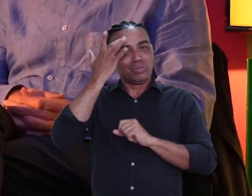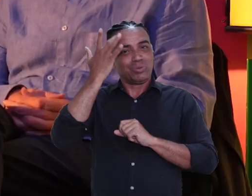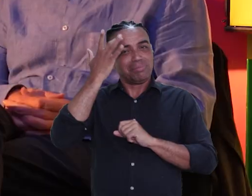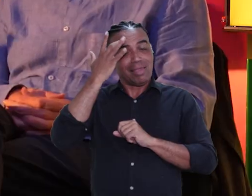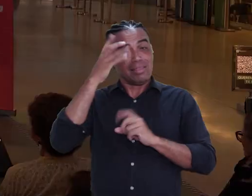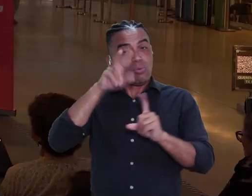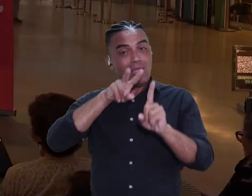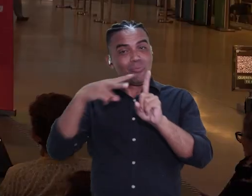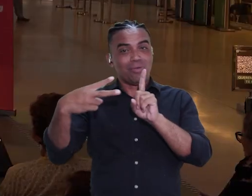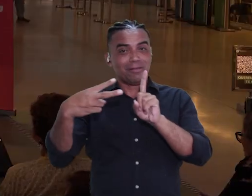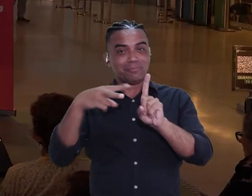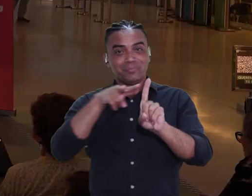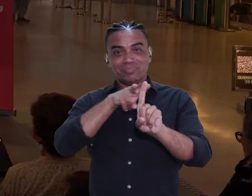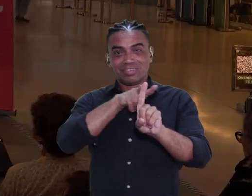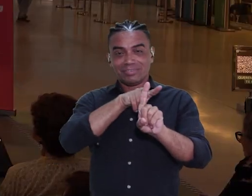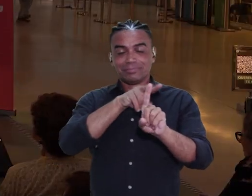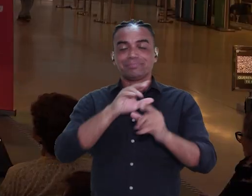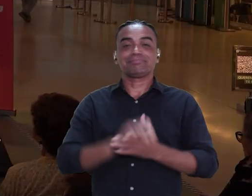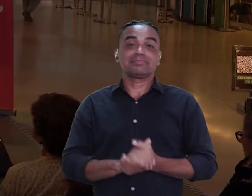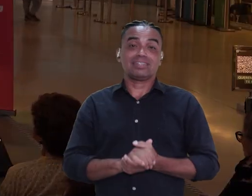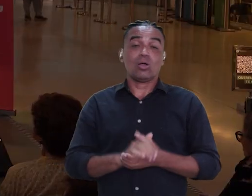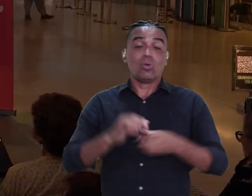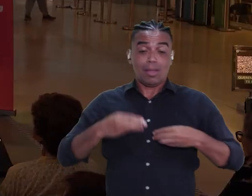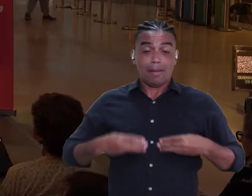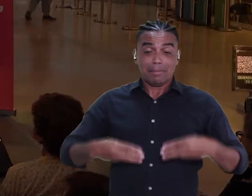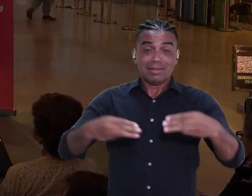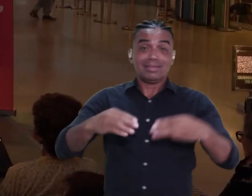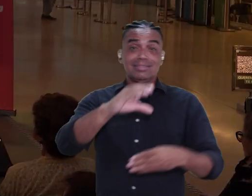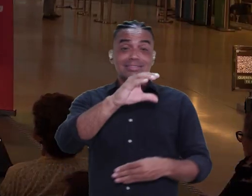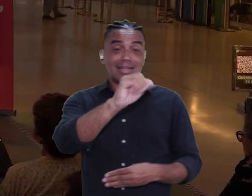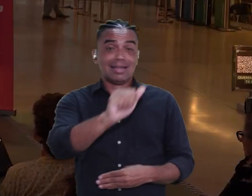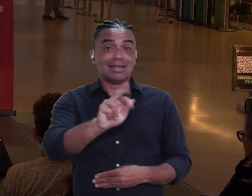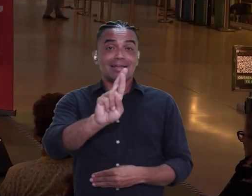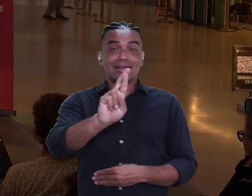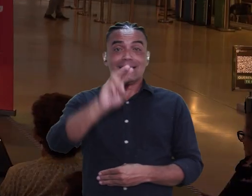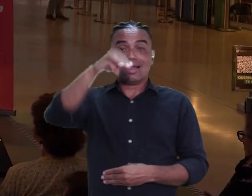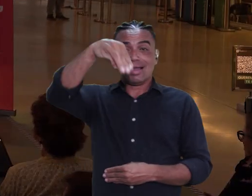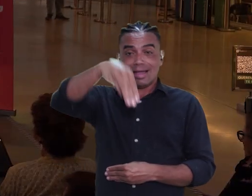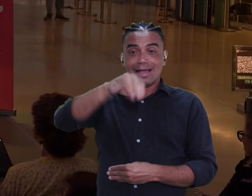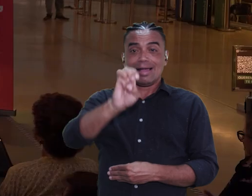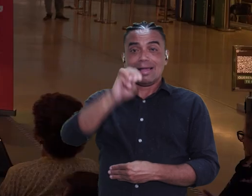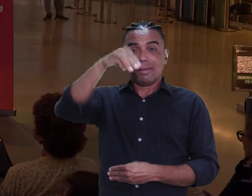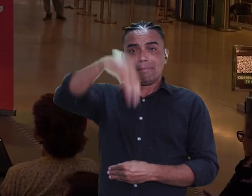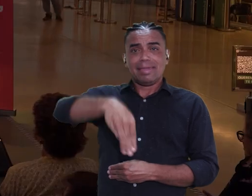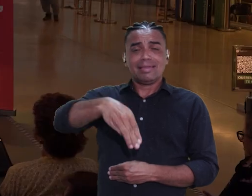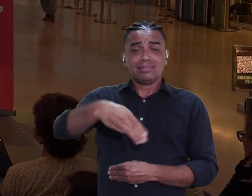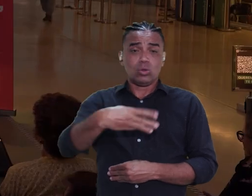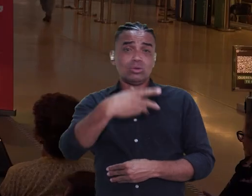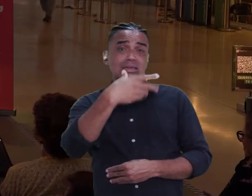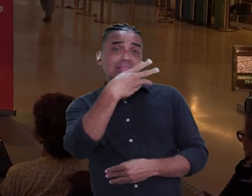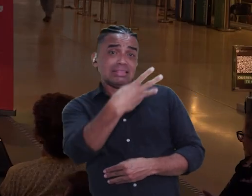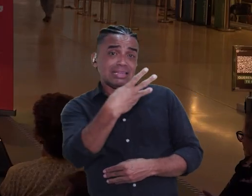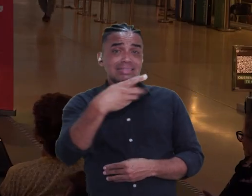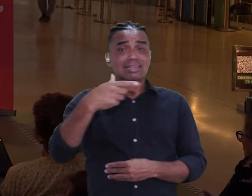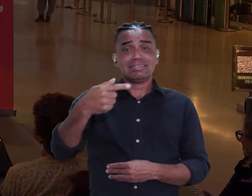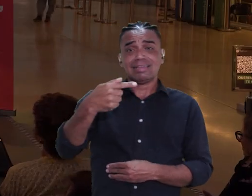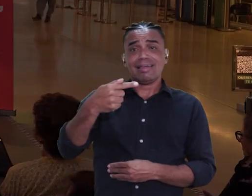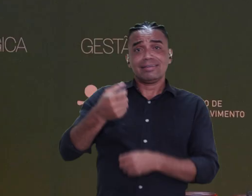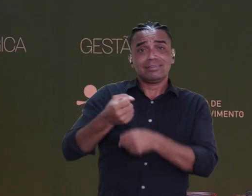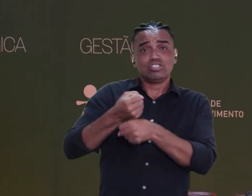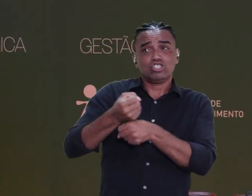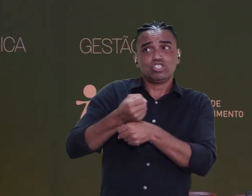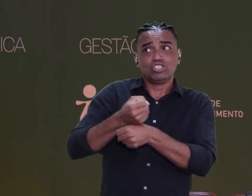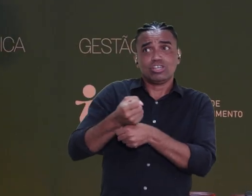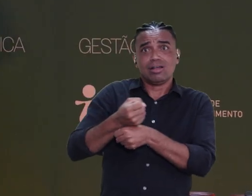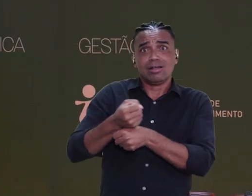leitura, né? Ministra Carmen falou muito aqui dos 37 anos, né? Da aproximação